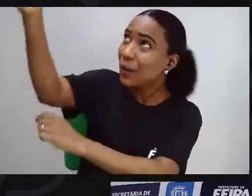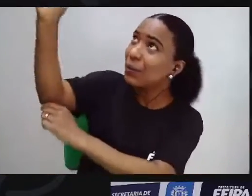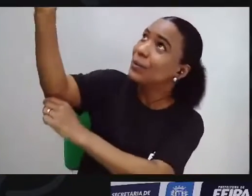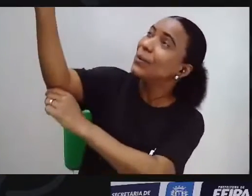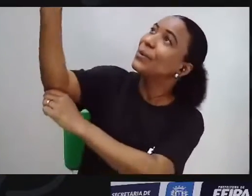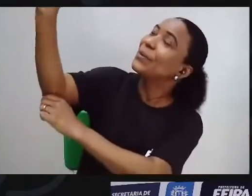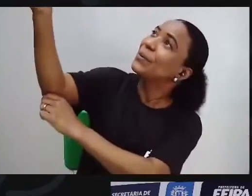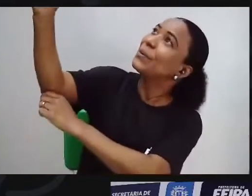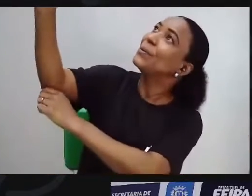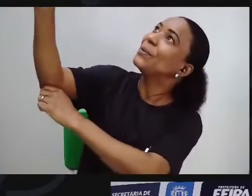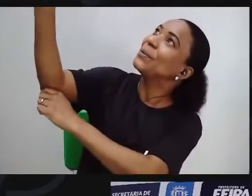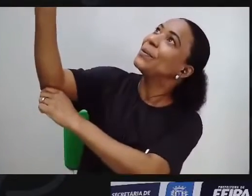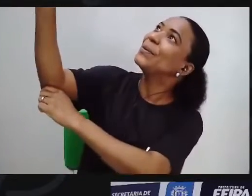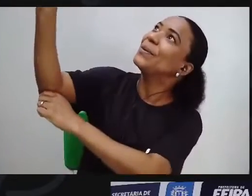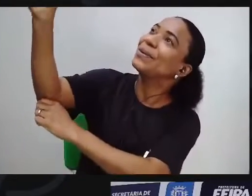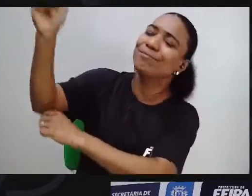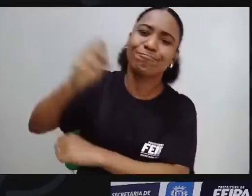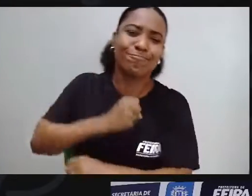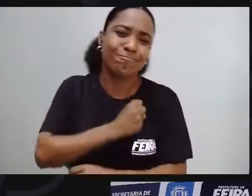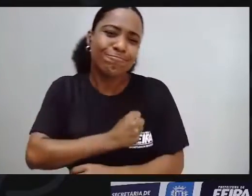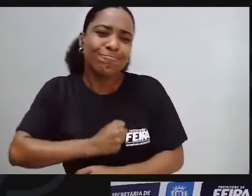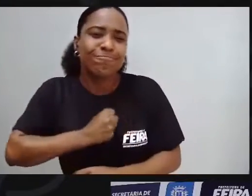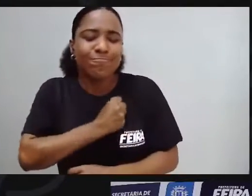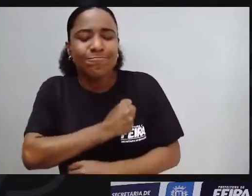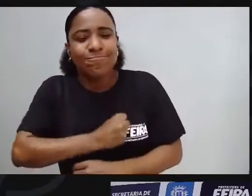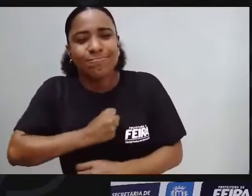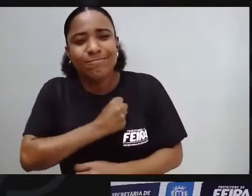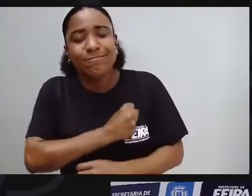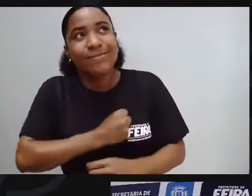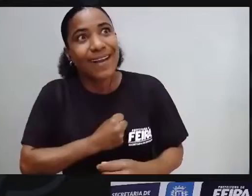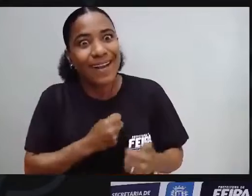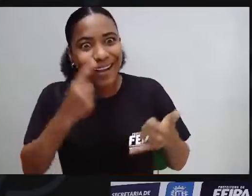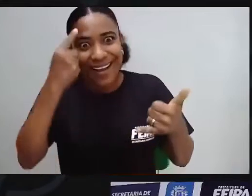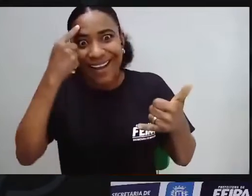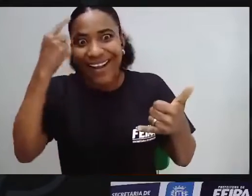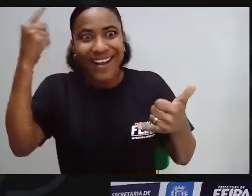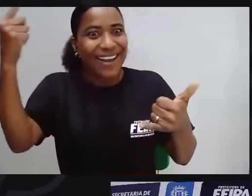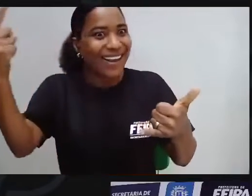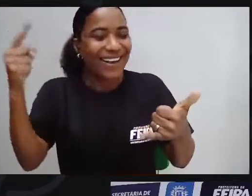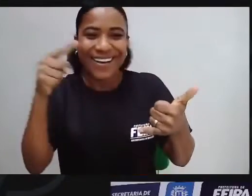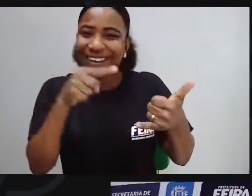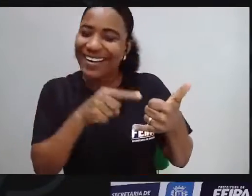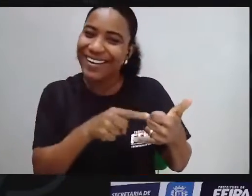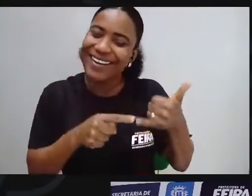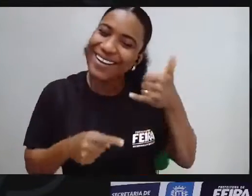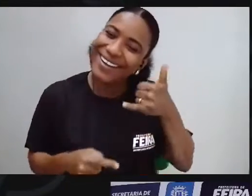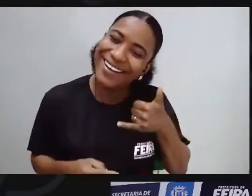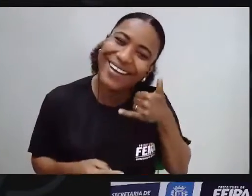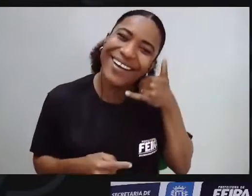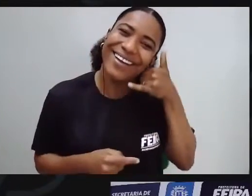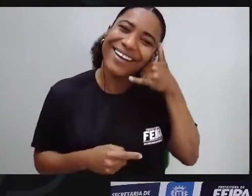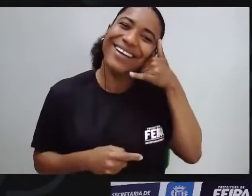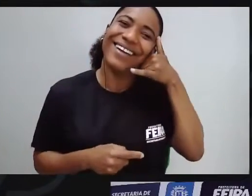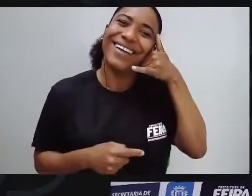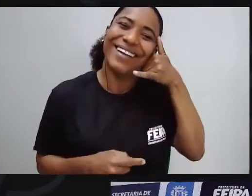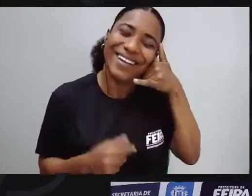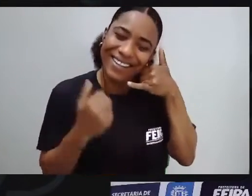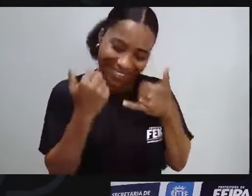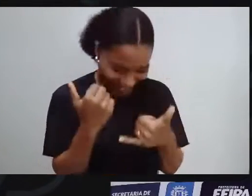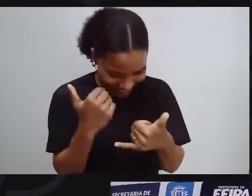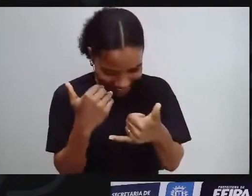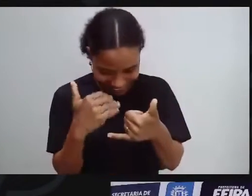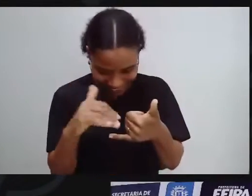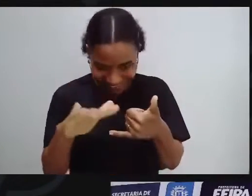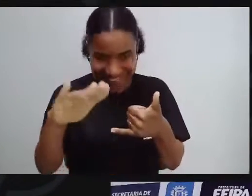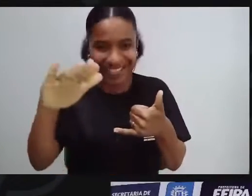eu sinto a sua agora eu ligar eu fui da sua mensagem